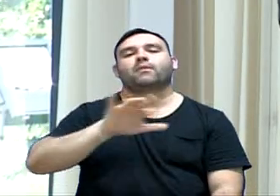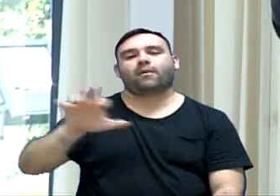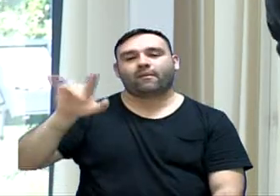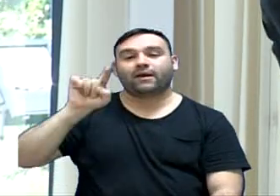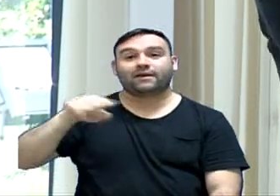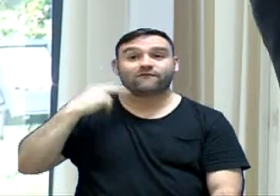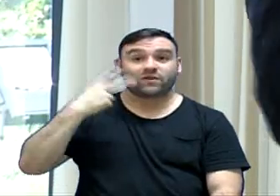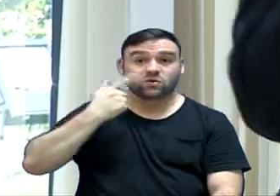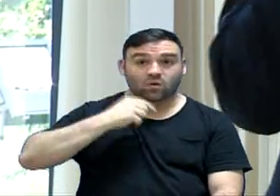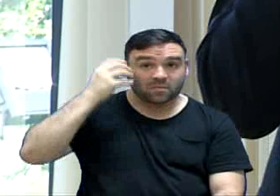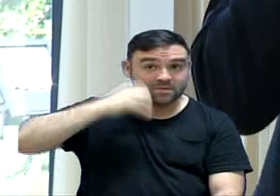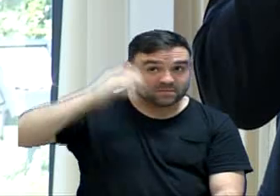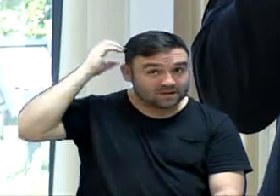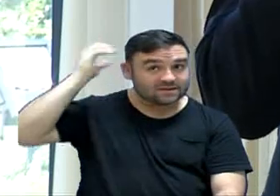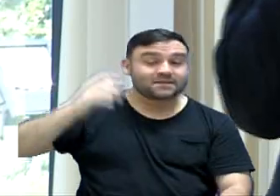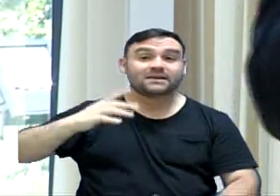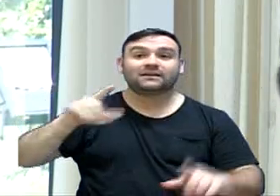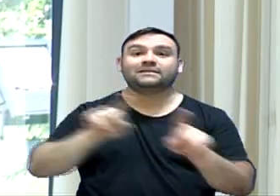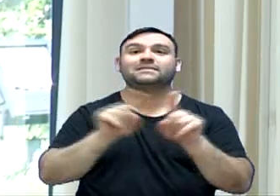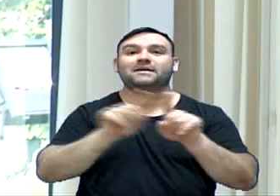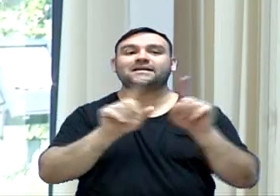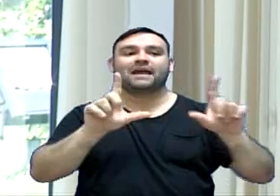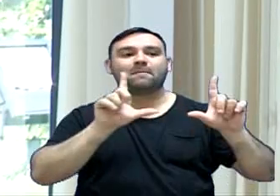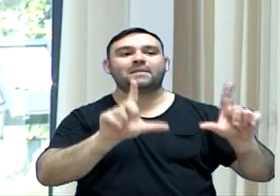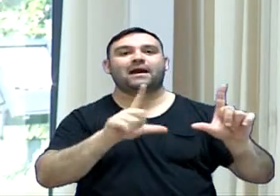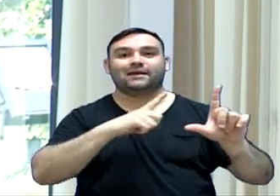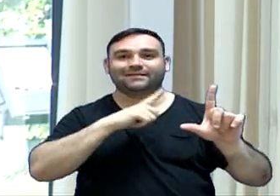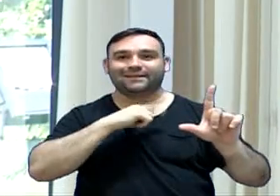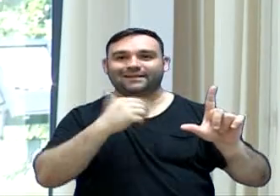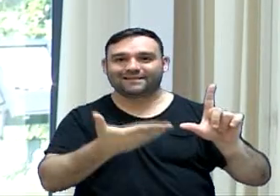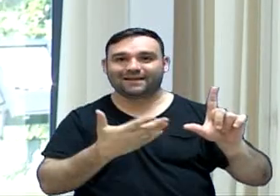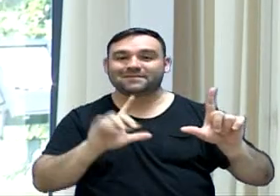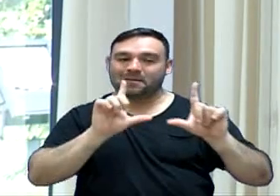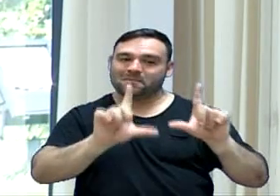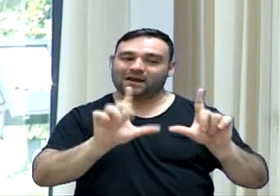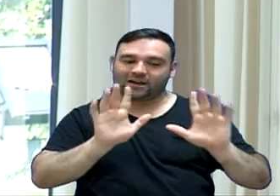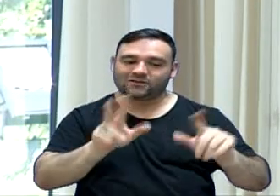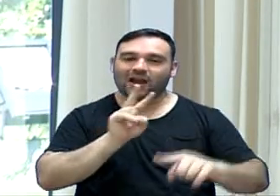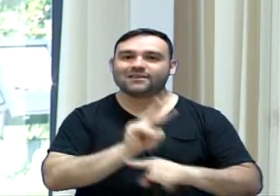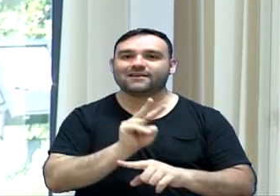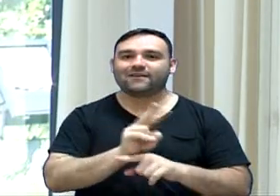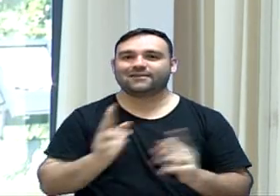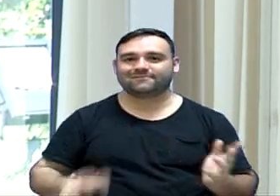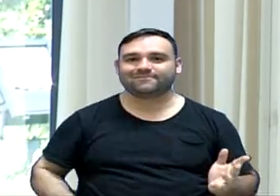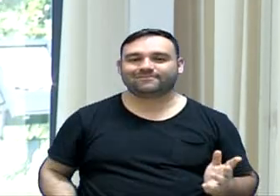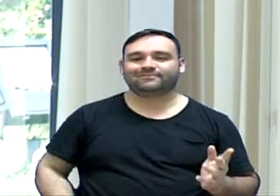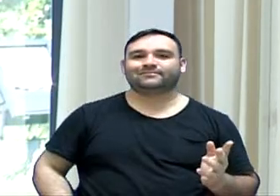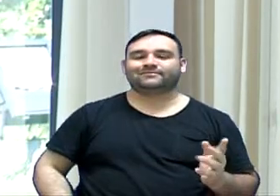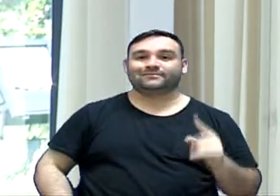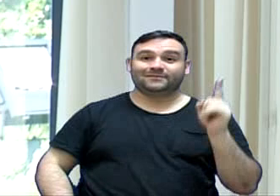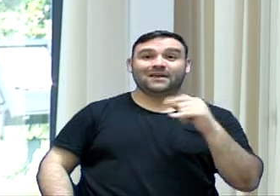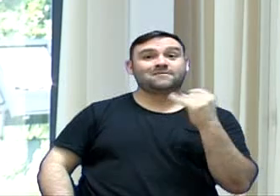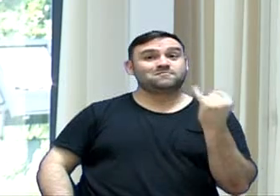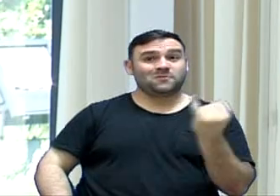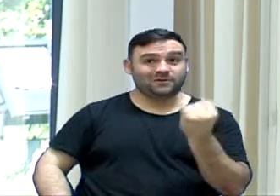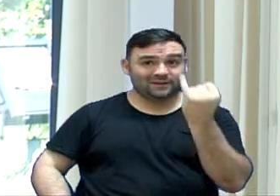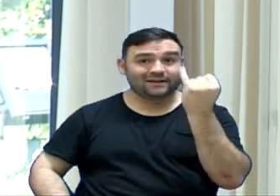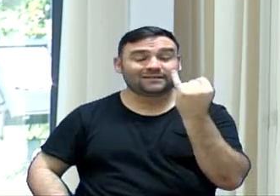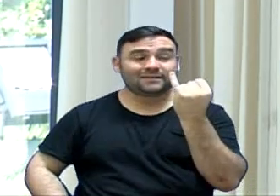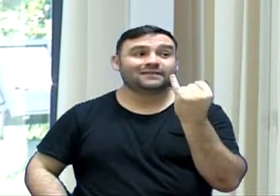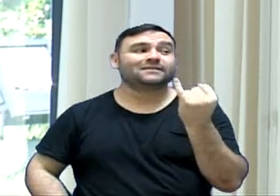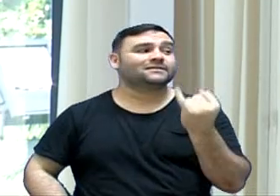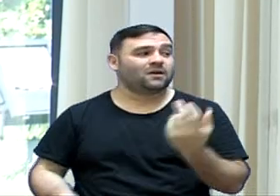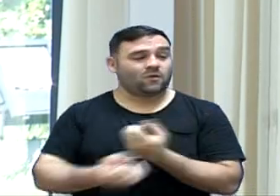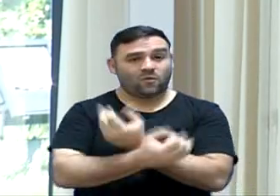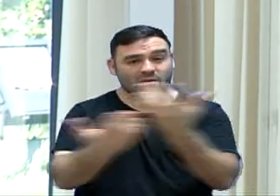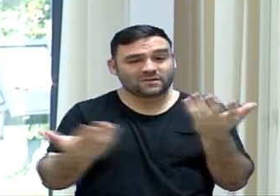que é do vereador Péricles, e a minha plaquinha está lá. Minha plaquinha já está reservada. Uma informação importantíssima. Que eu estou dividindo com